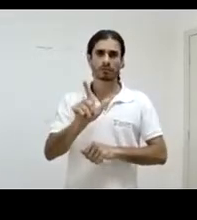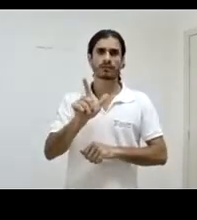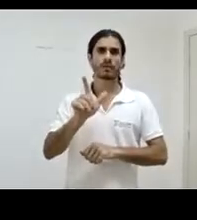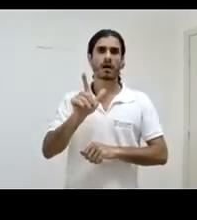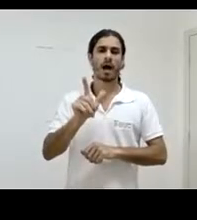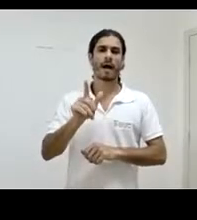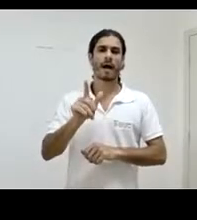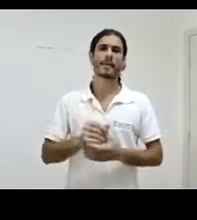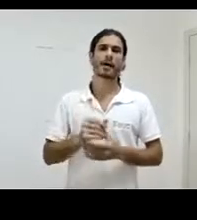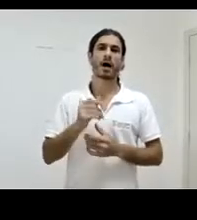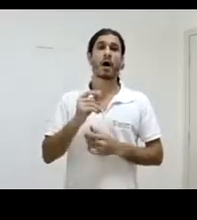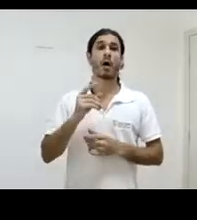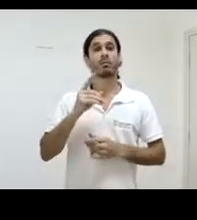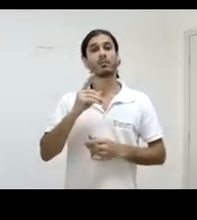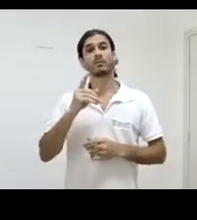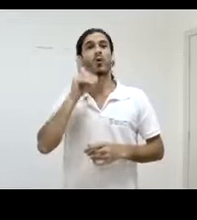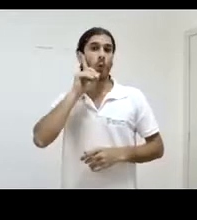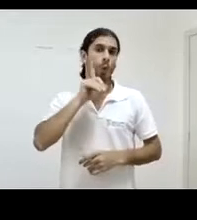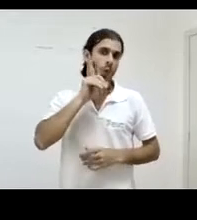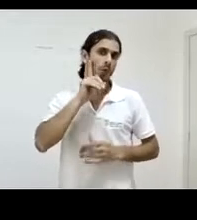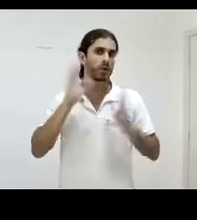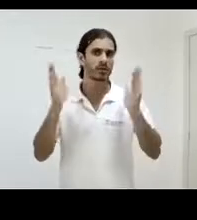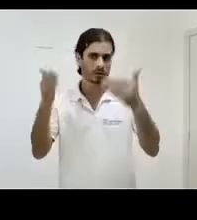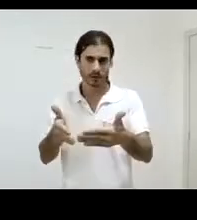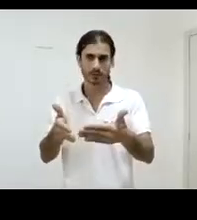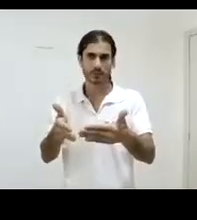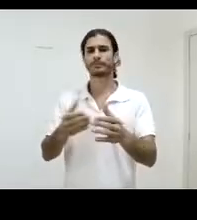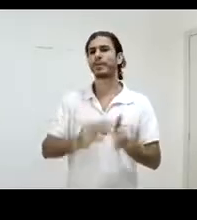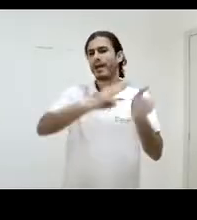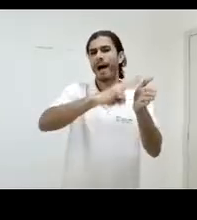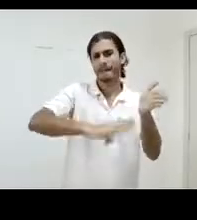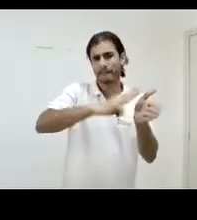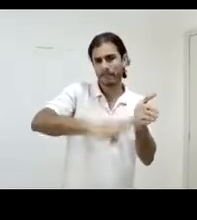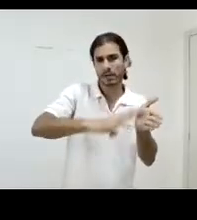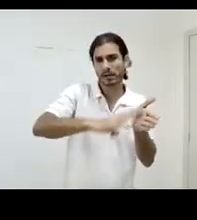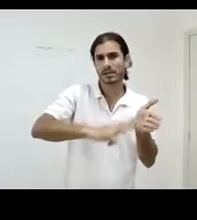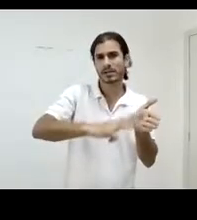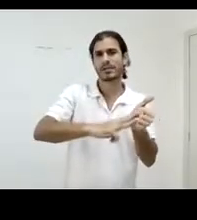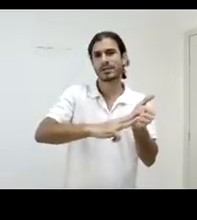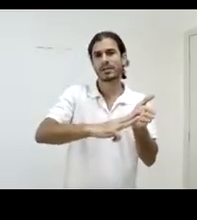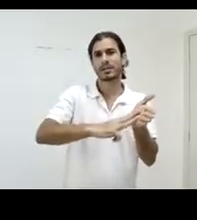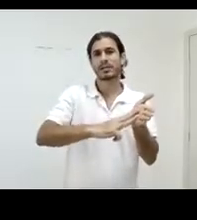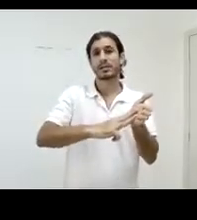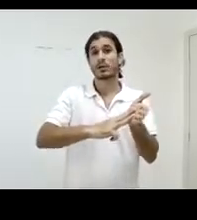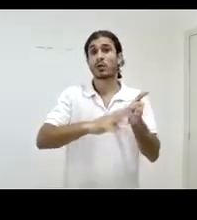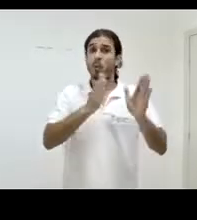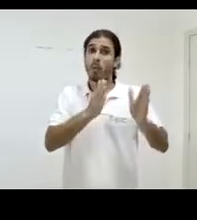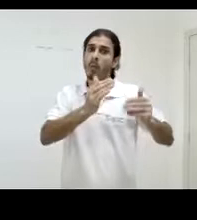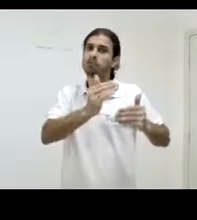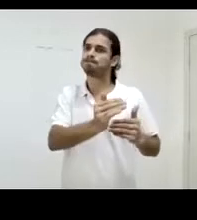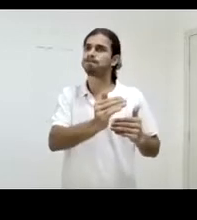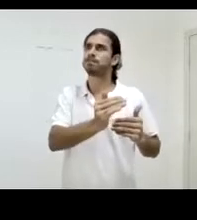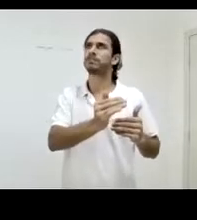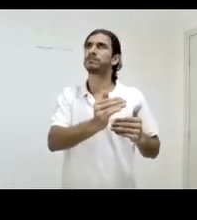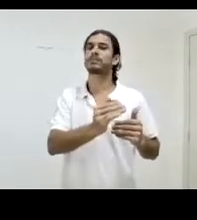nós pretendemos usar a pesquisa do tipo qualitativa, fazendo uma coleta de dados no período do primeiro e segundo